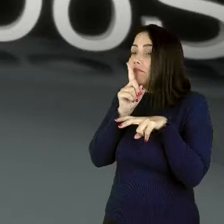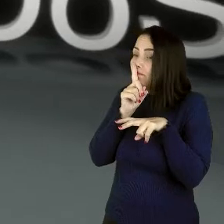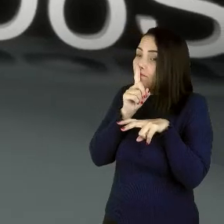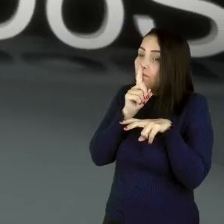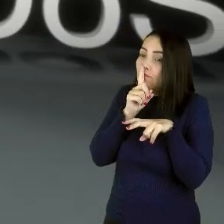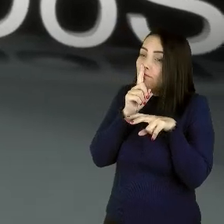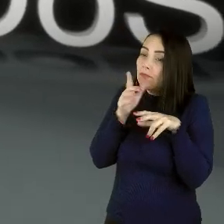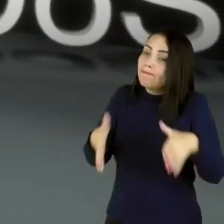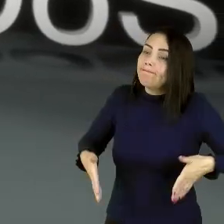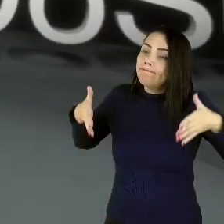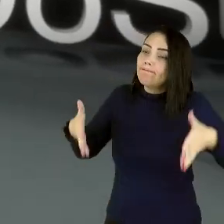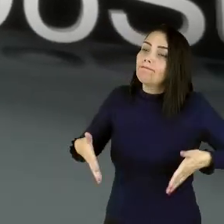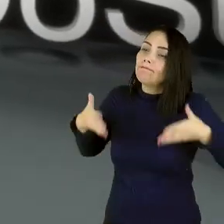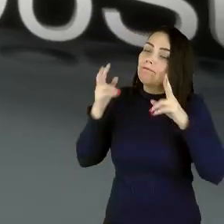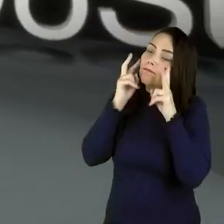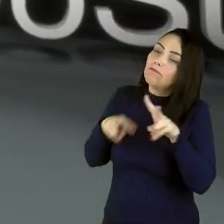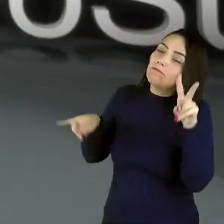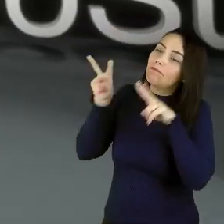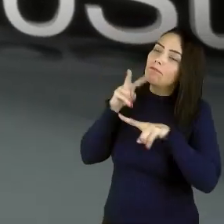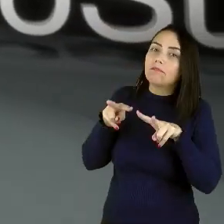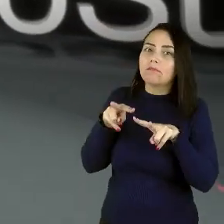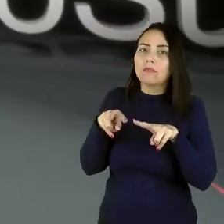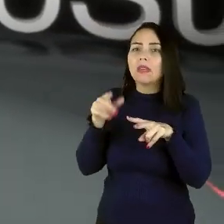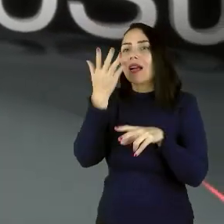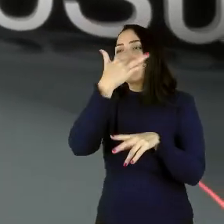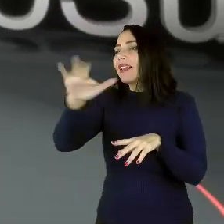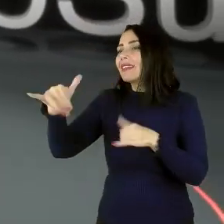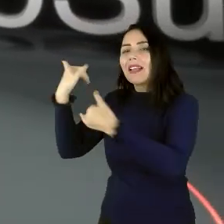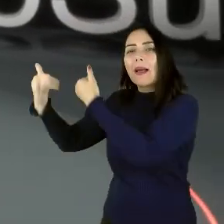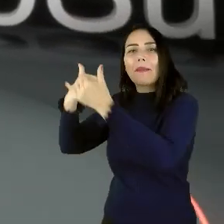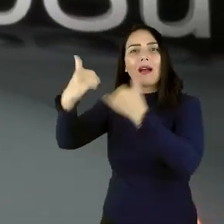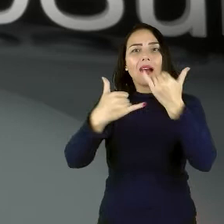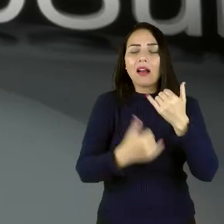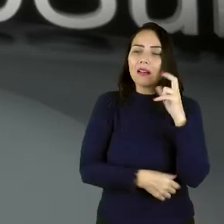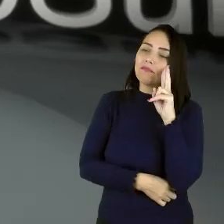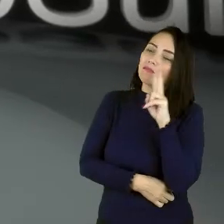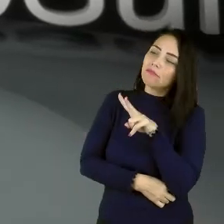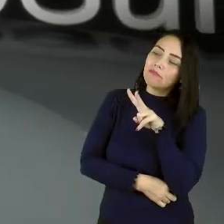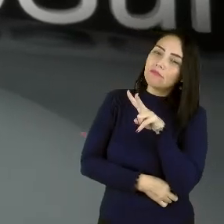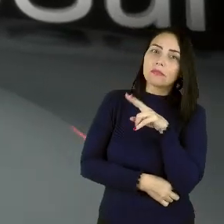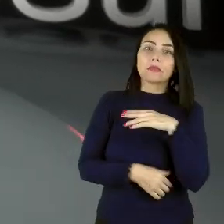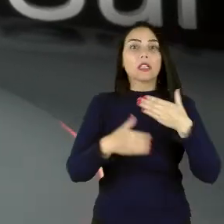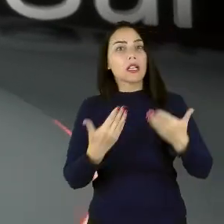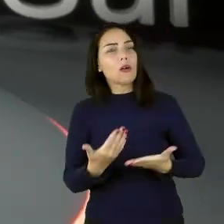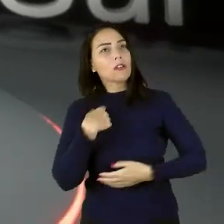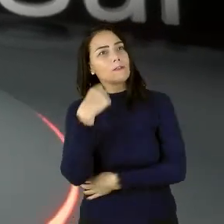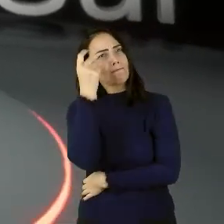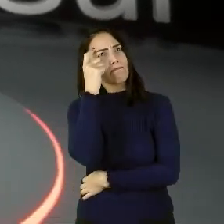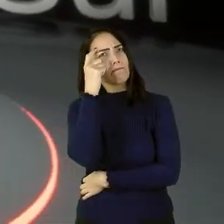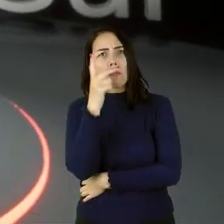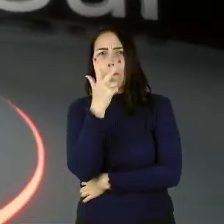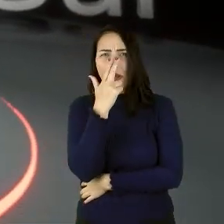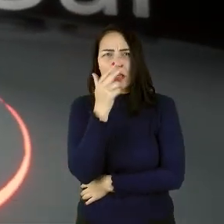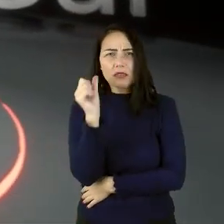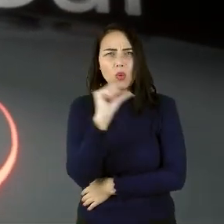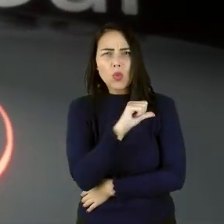parque, limitada à sua cadeira de rodas, enquanto via as outras crianças brincarem. Bom, se isso te parece